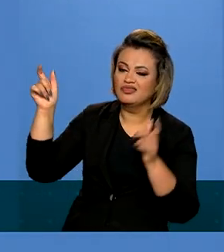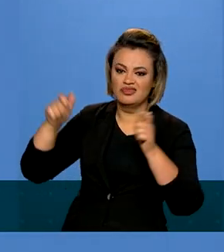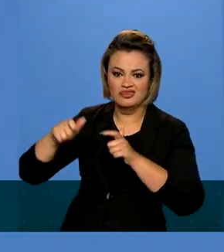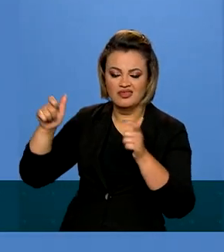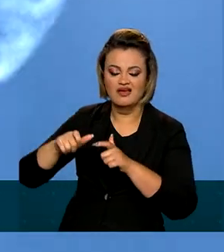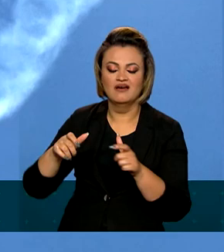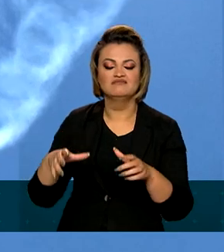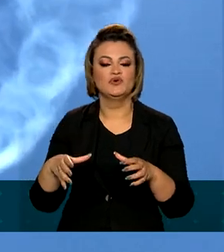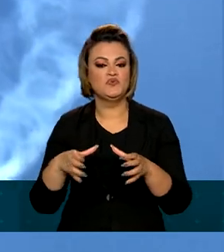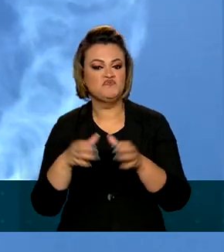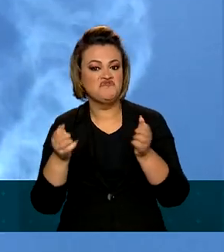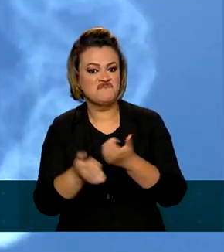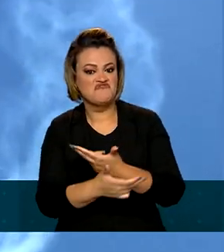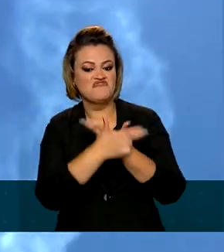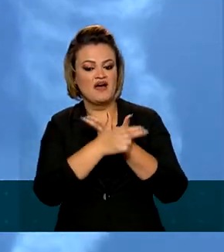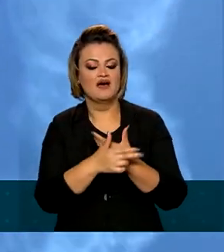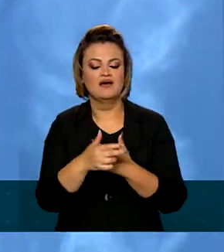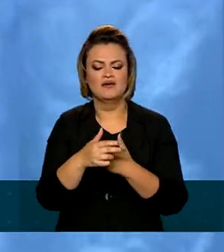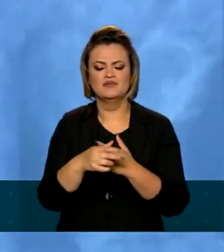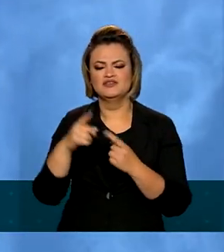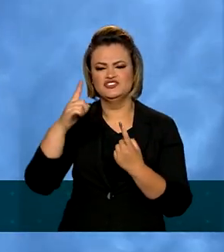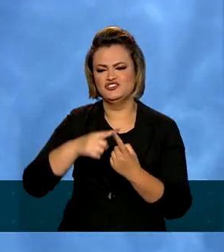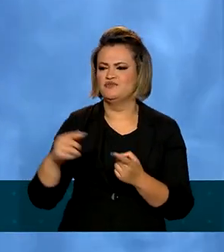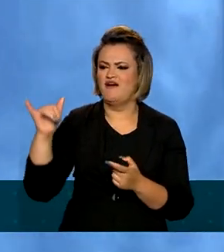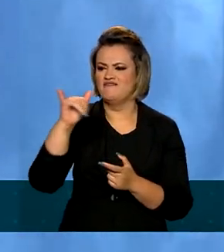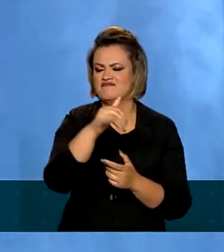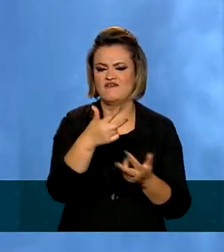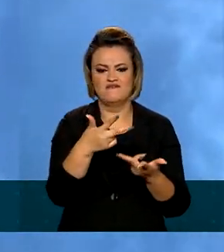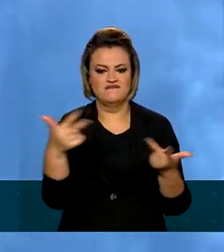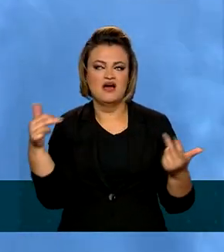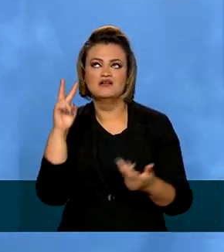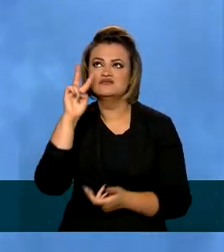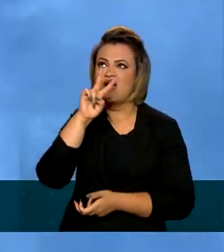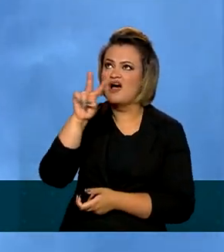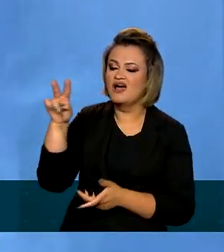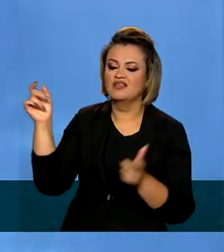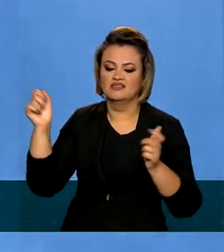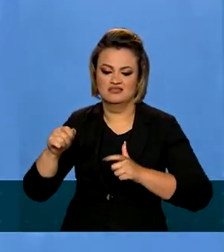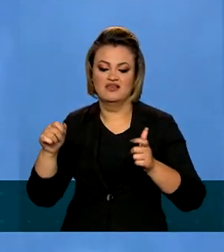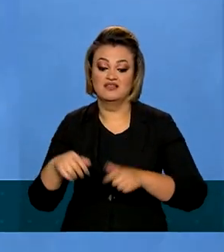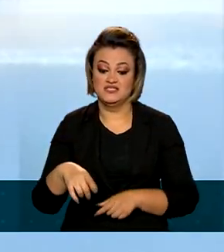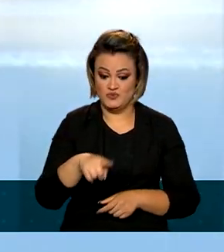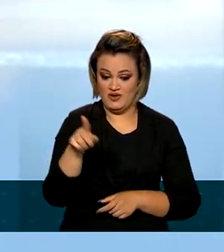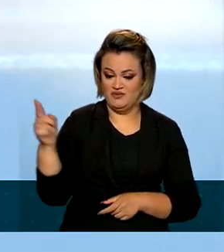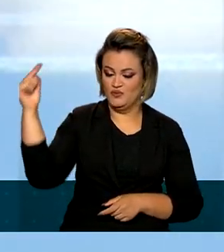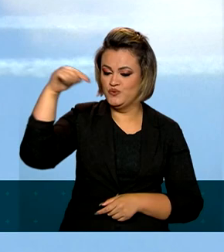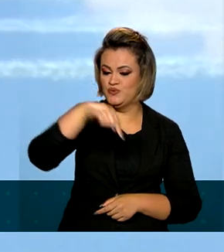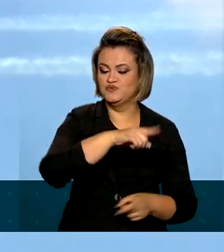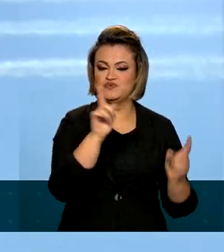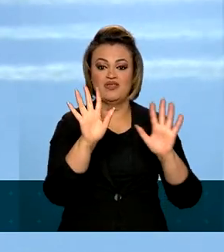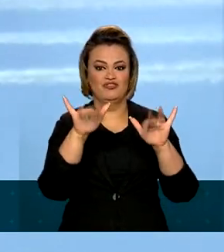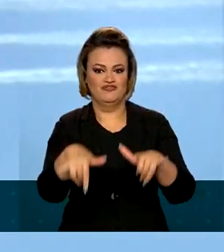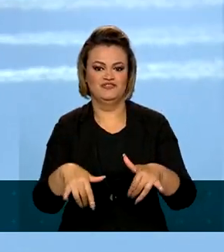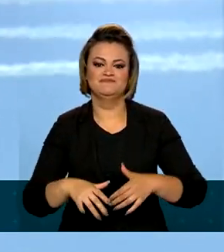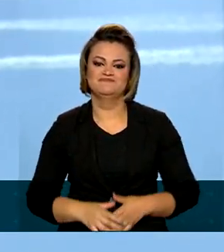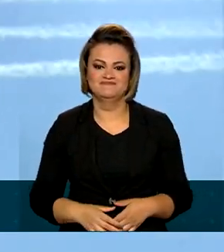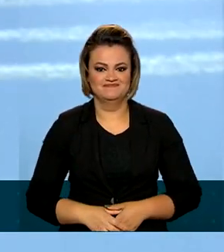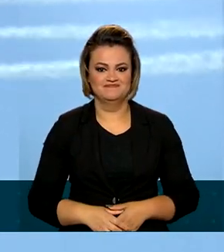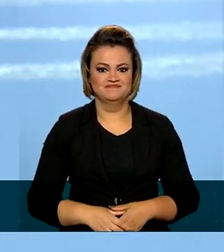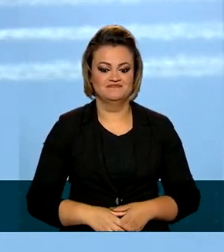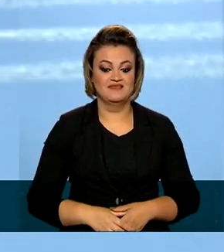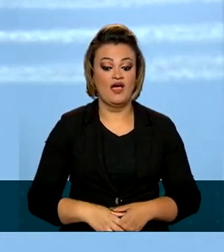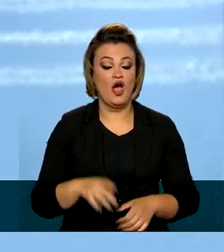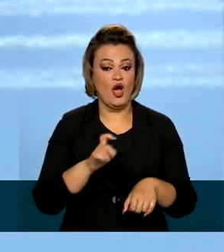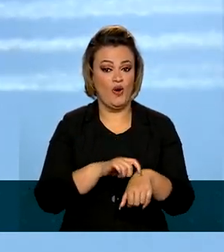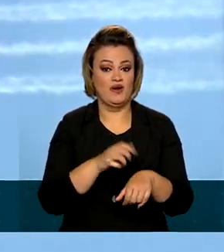da Força Aérea e de aeronaves civis e teremos também a Esquadrilha da Fumaça finalizando o nosso evento